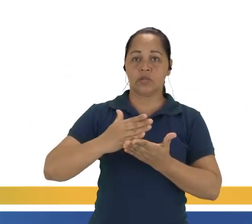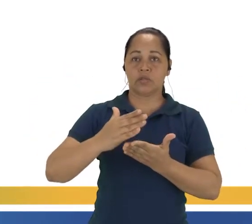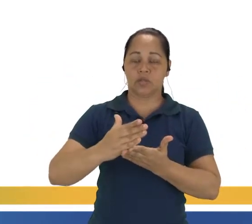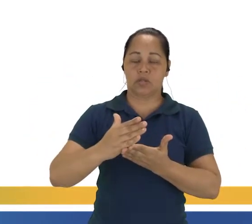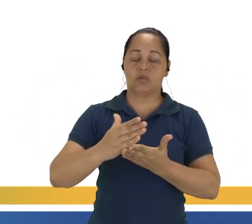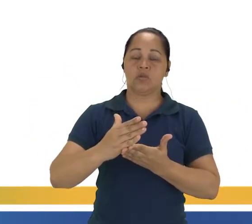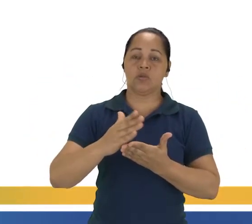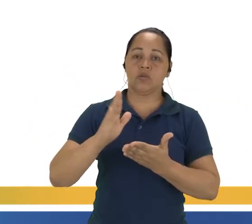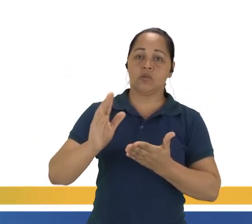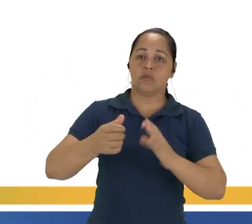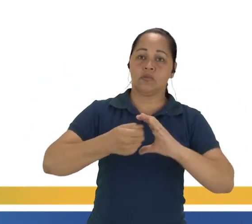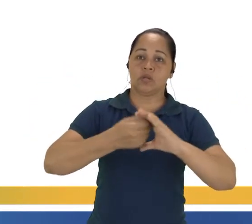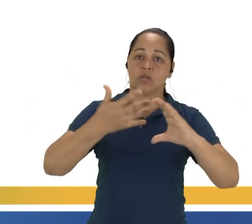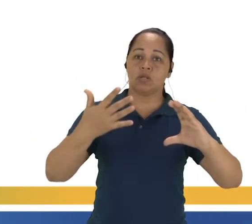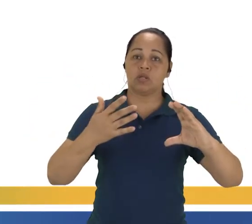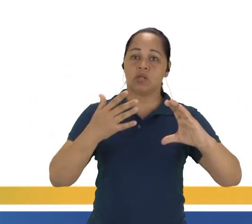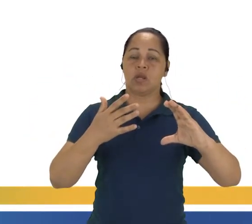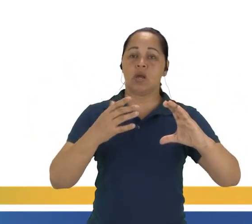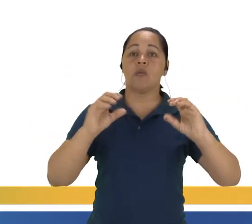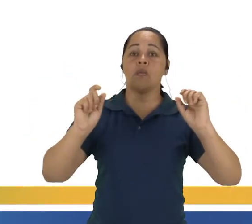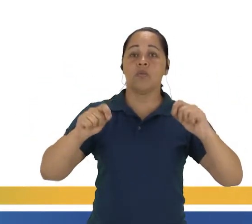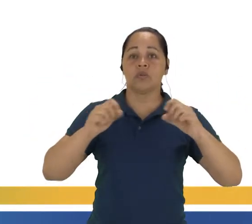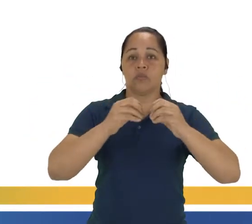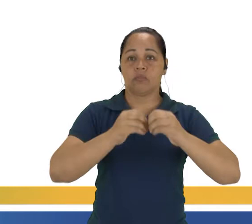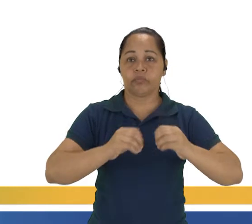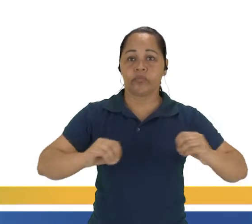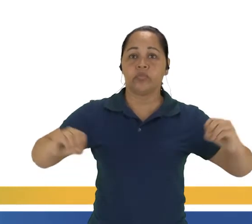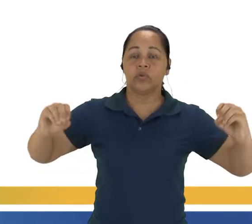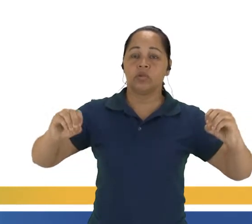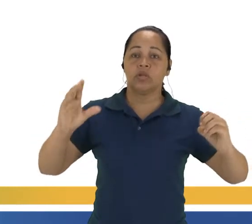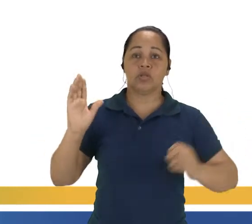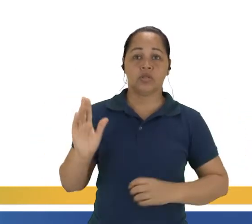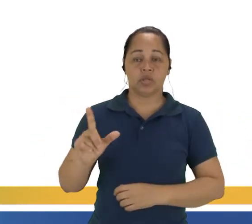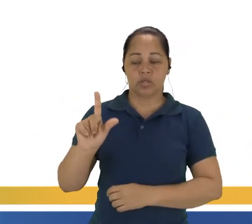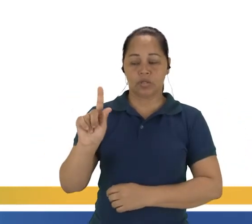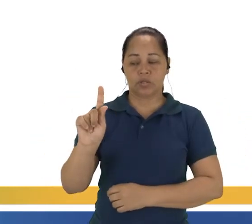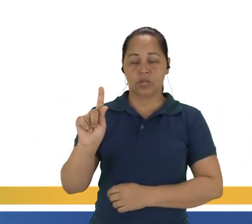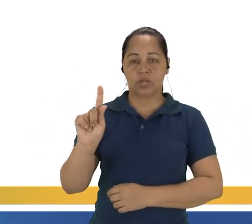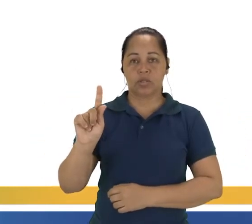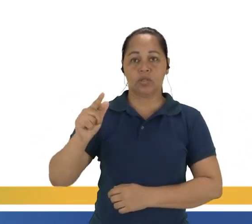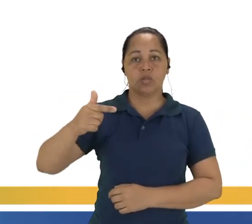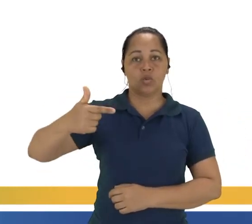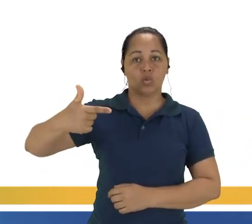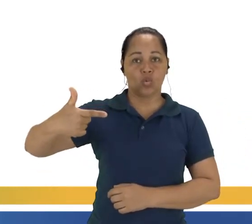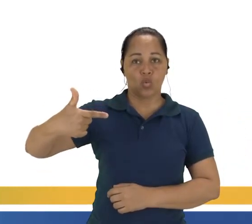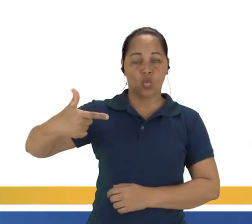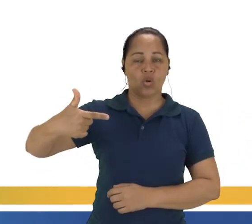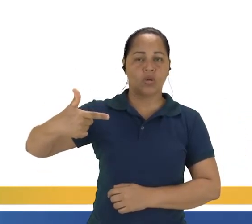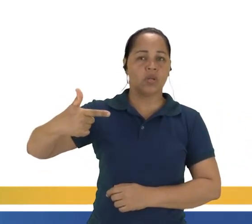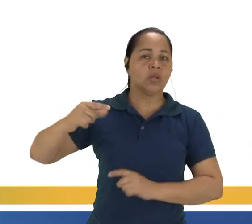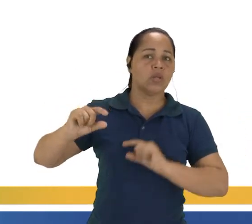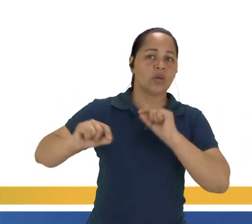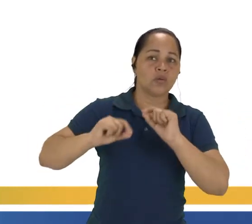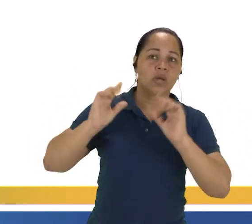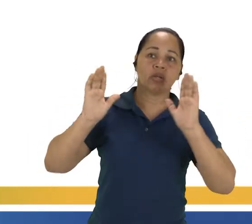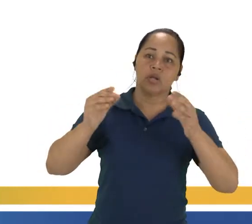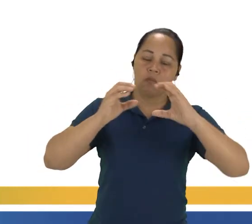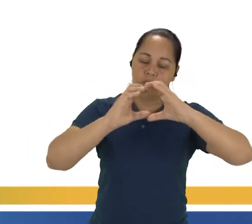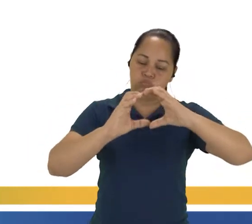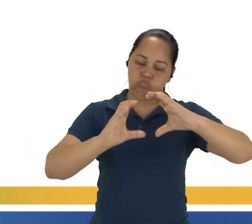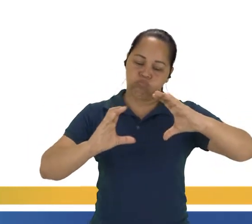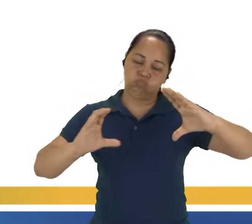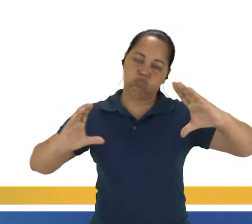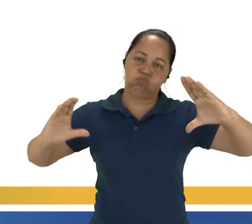seu preparo para se dividir. Na fase G2, a célula já fez todos os seus processos, ela já cresceu, ela